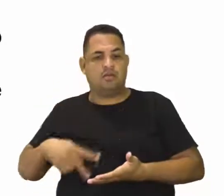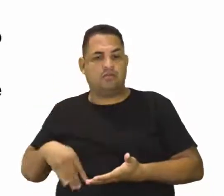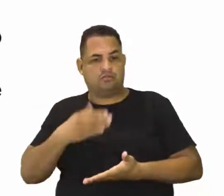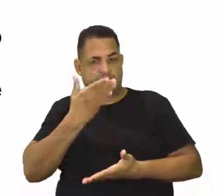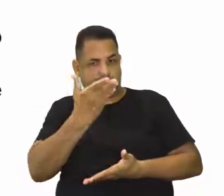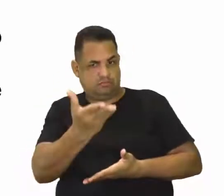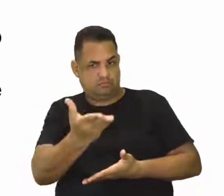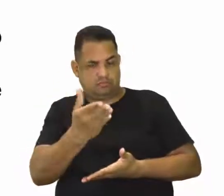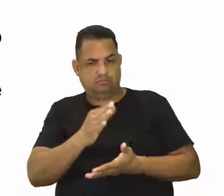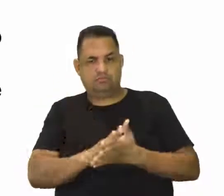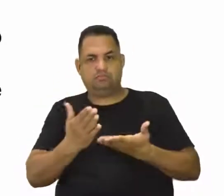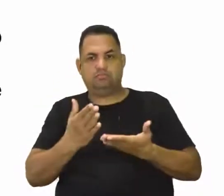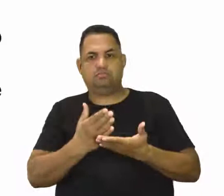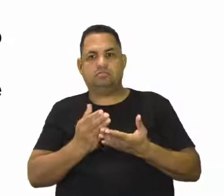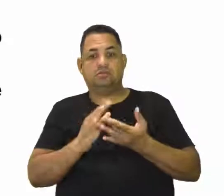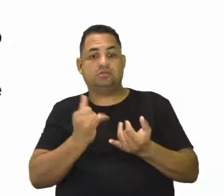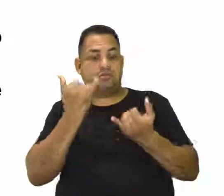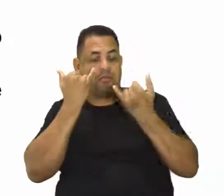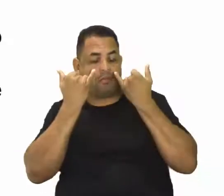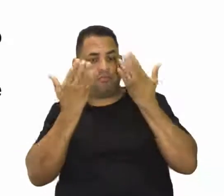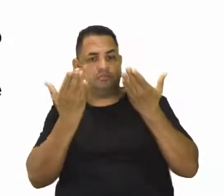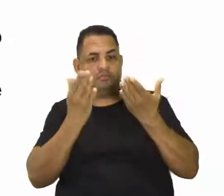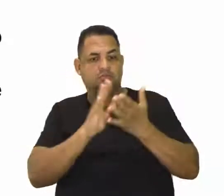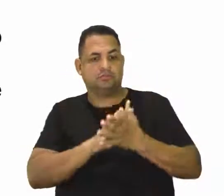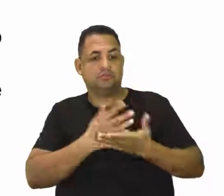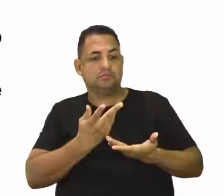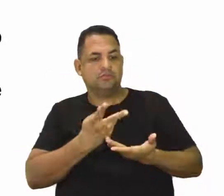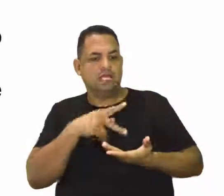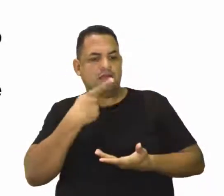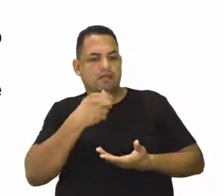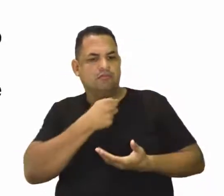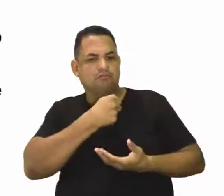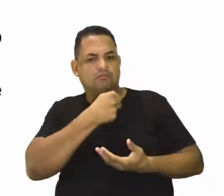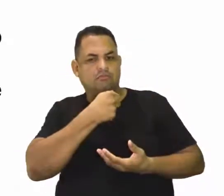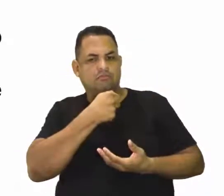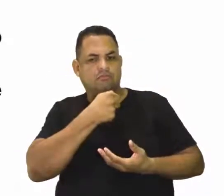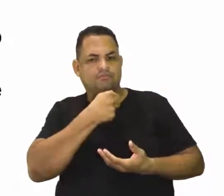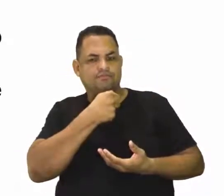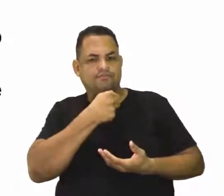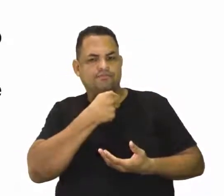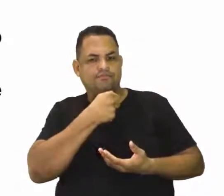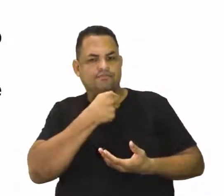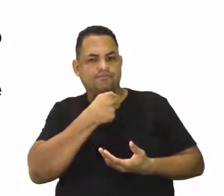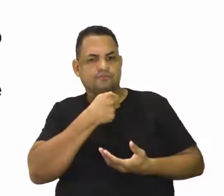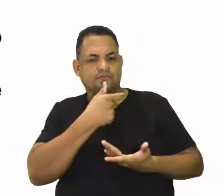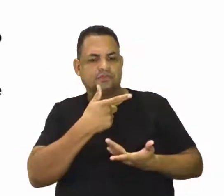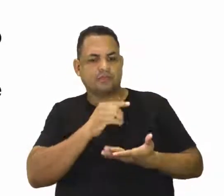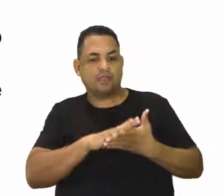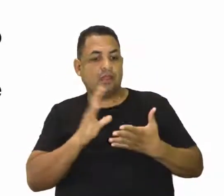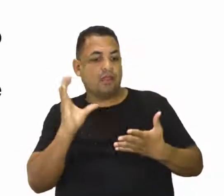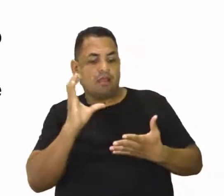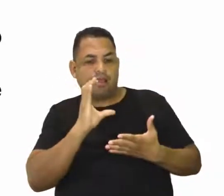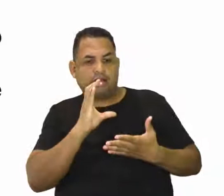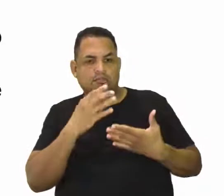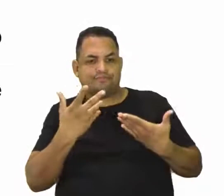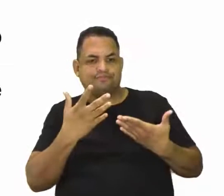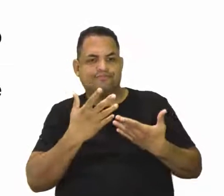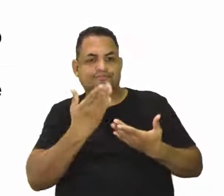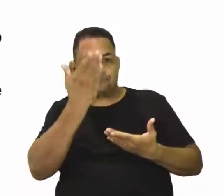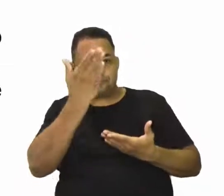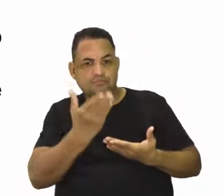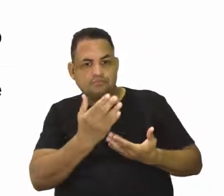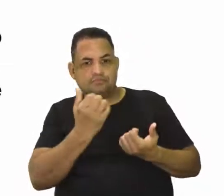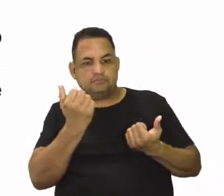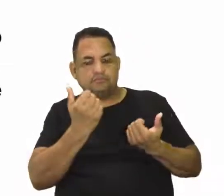recebeu essa notícia ele estava dando uma entrevista bom demais lá para outra esse